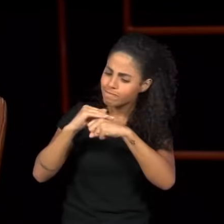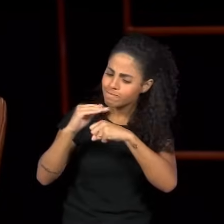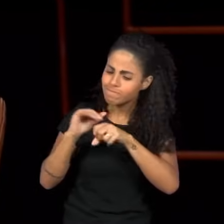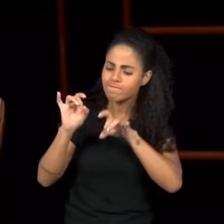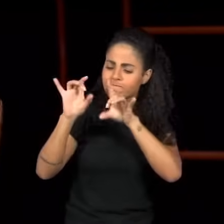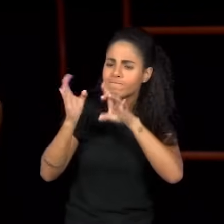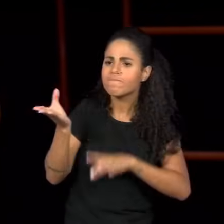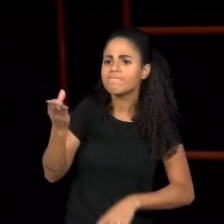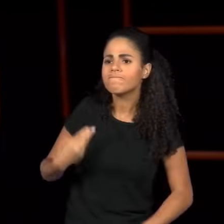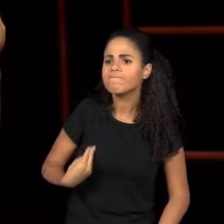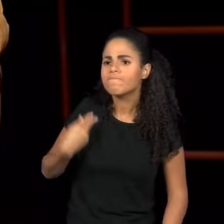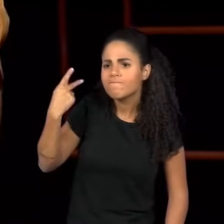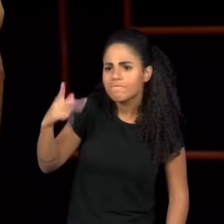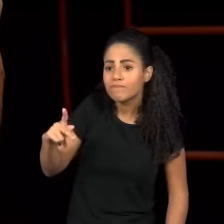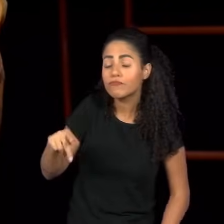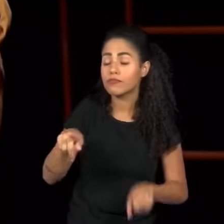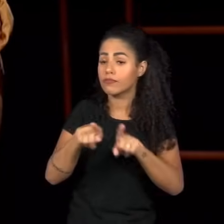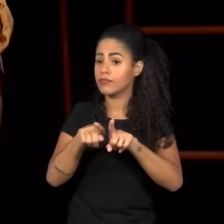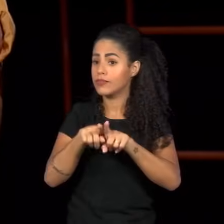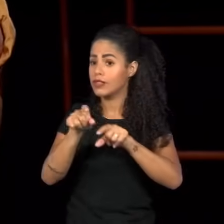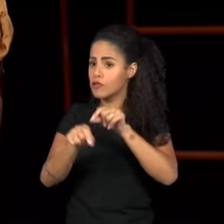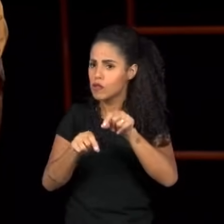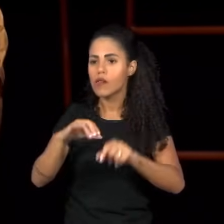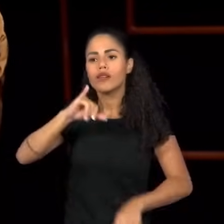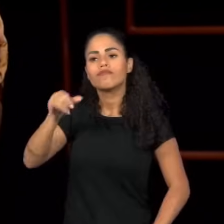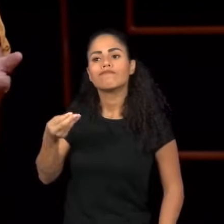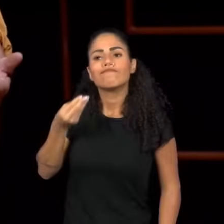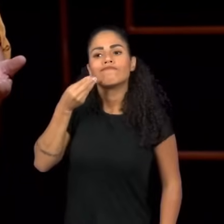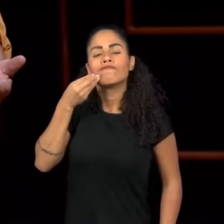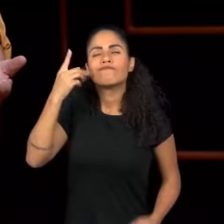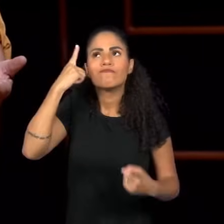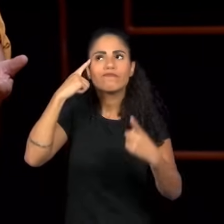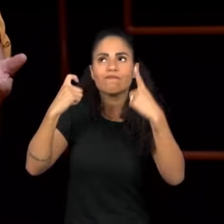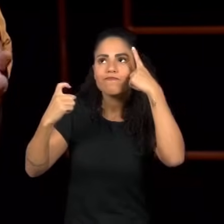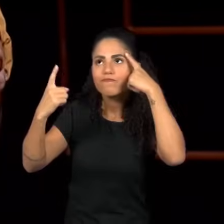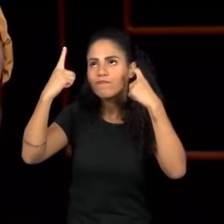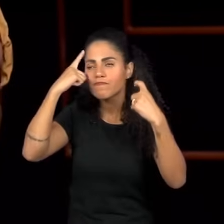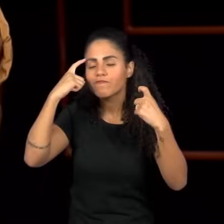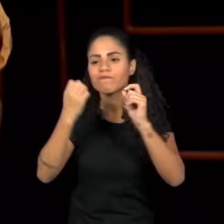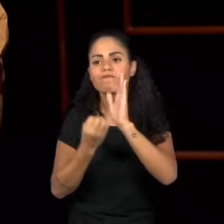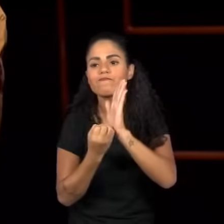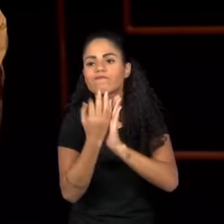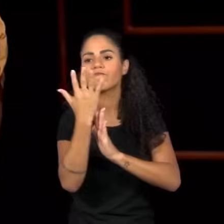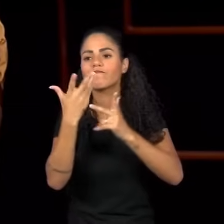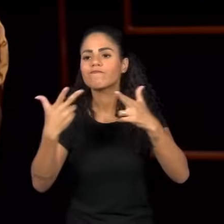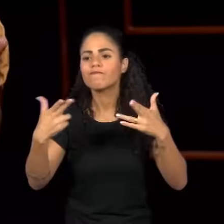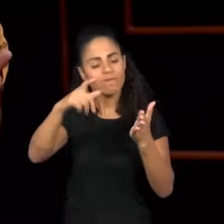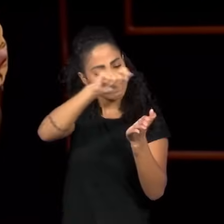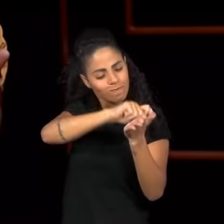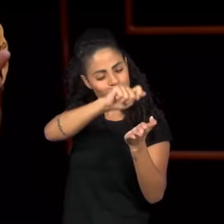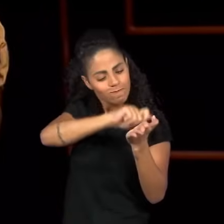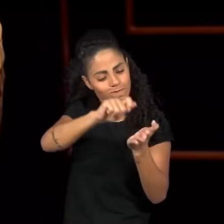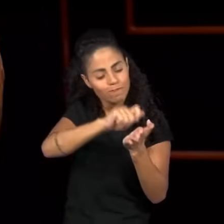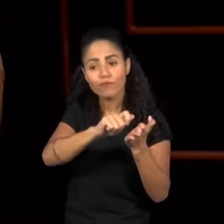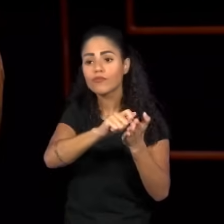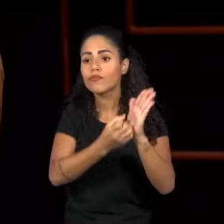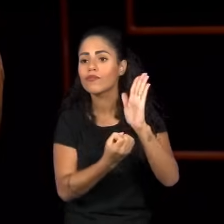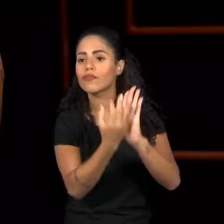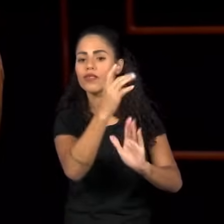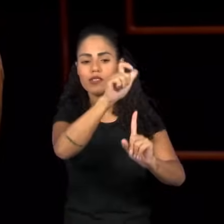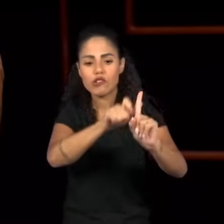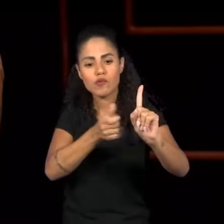por ele. Ele também me deu esse espaço para criar. para compor um personagem a